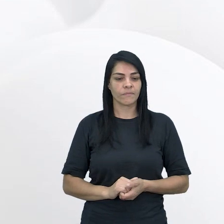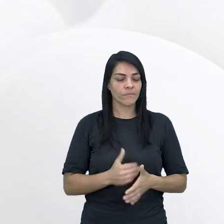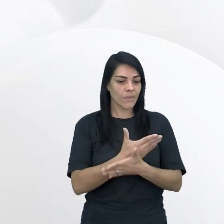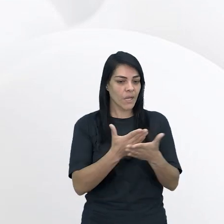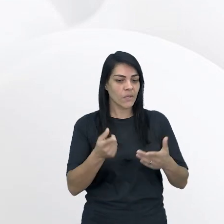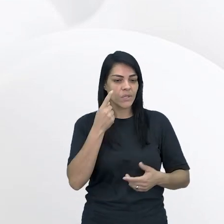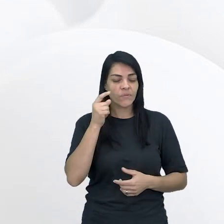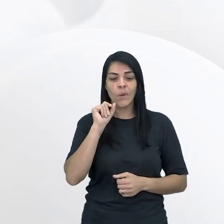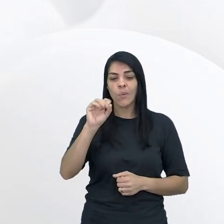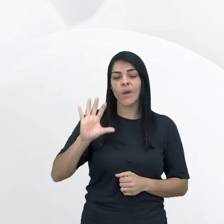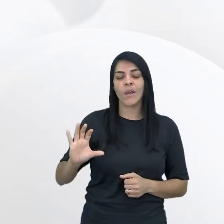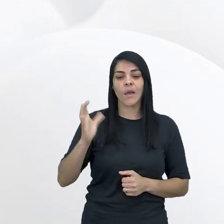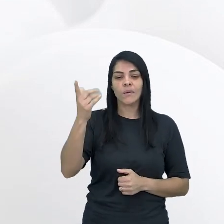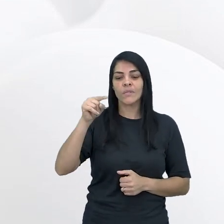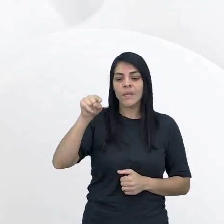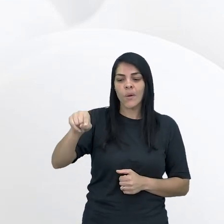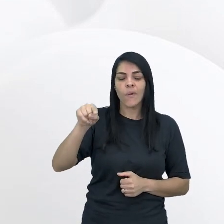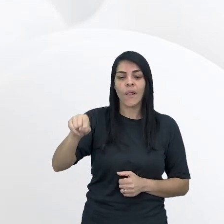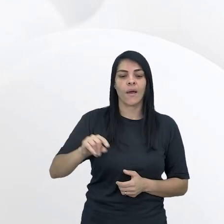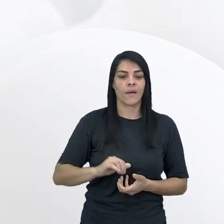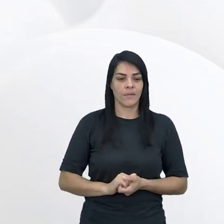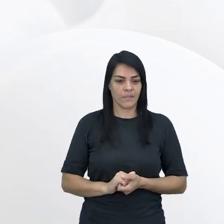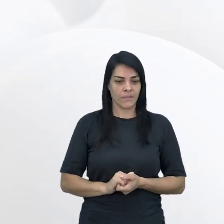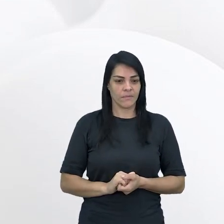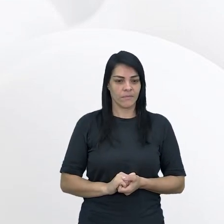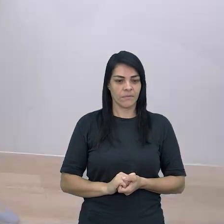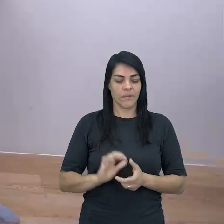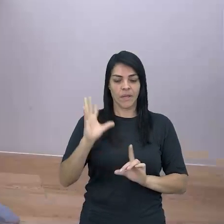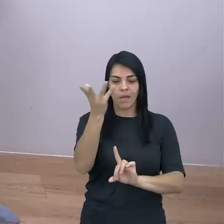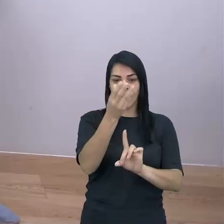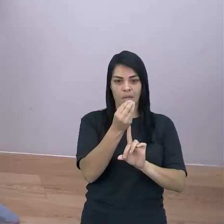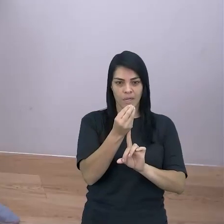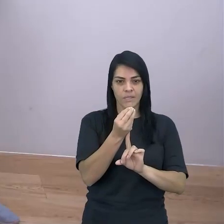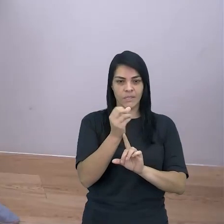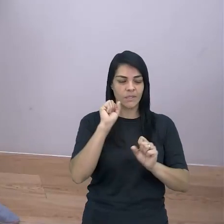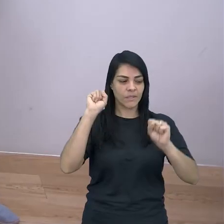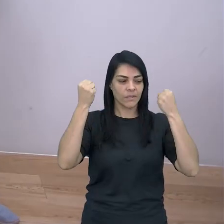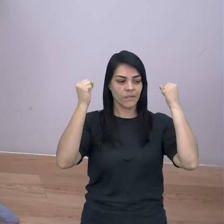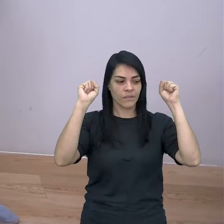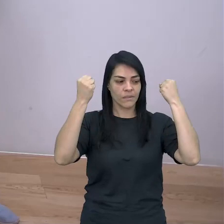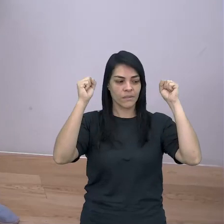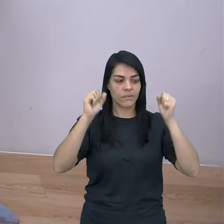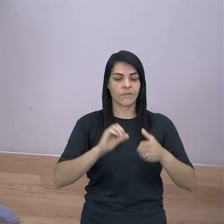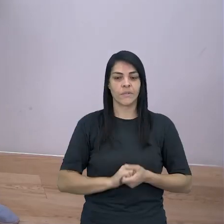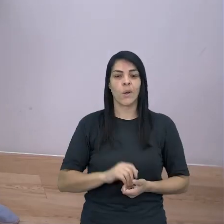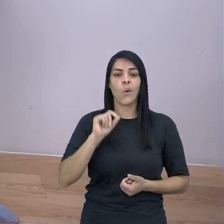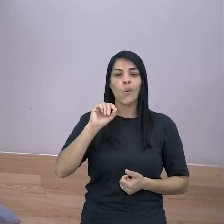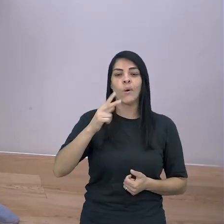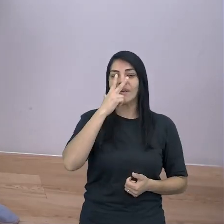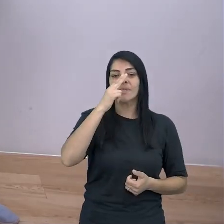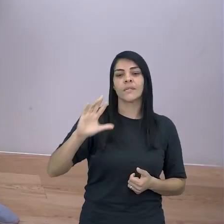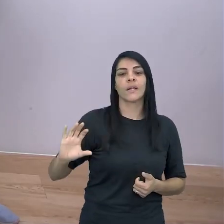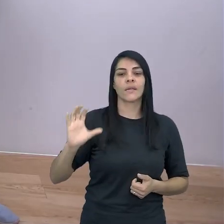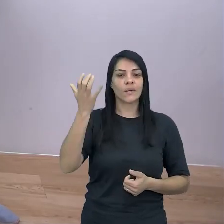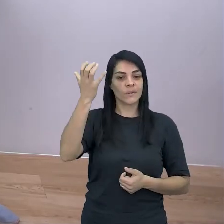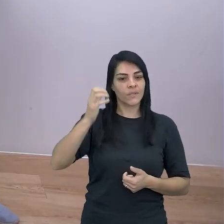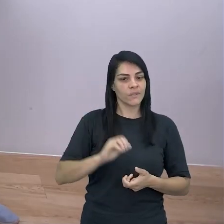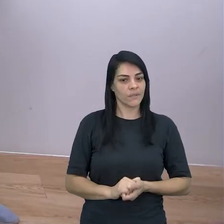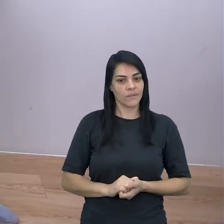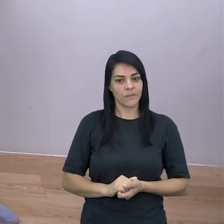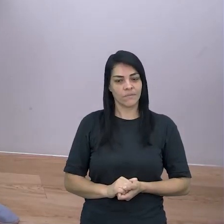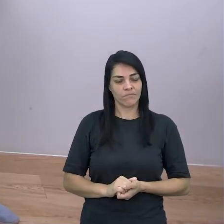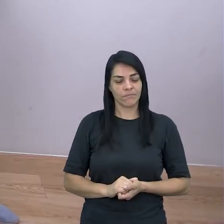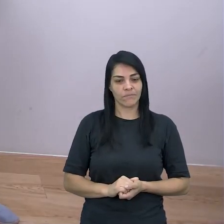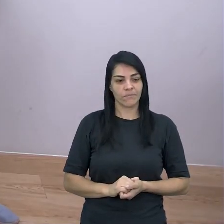gente ver o que aconteceu lá em arte e educação física. O que será que aconteceu? O